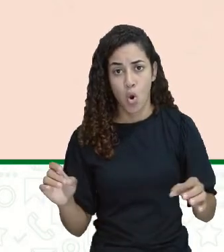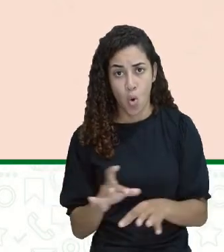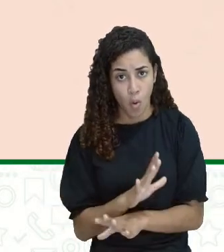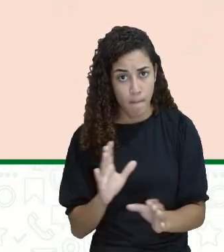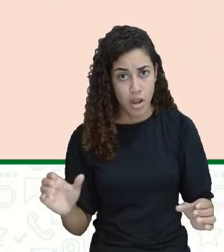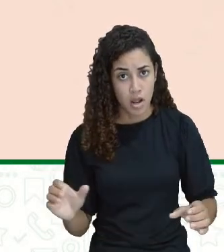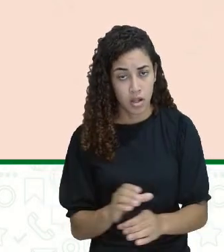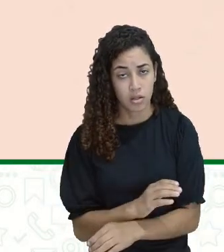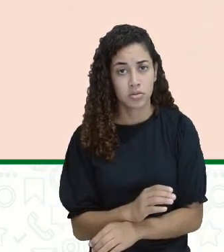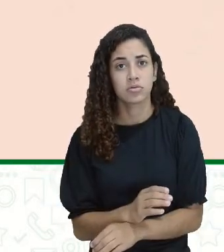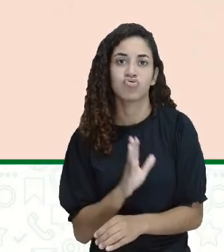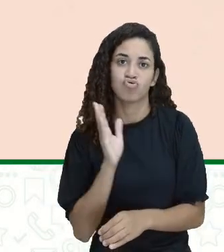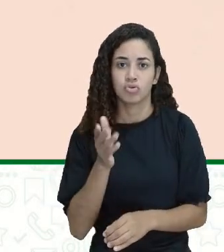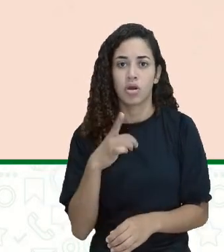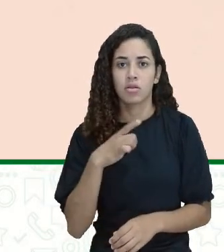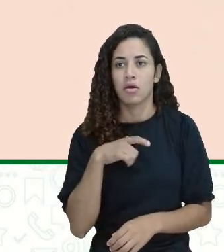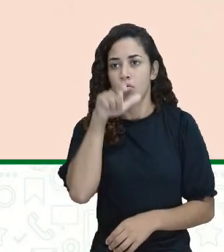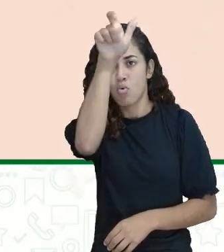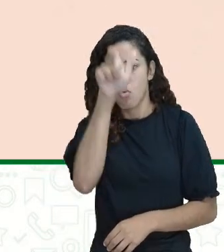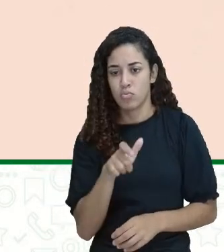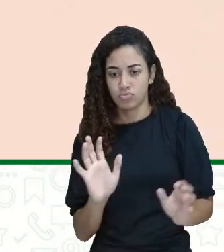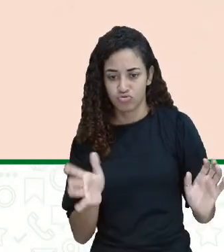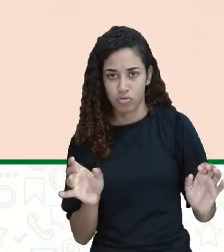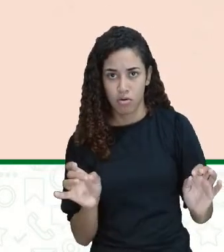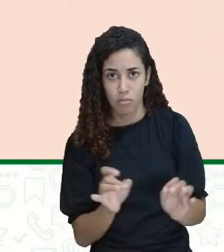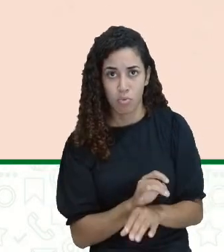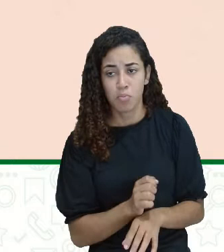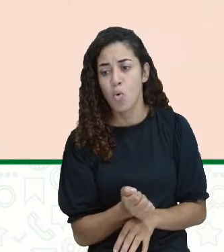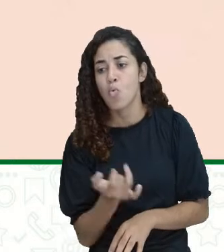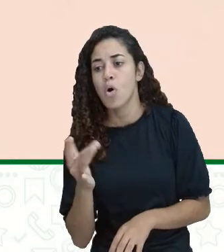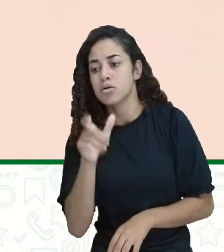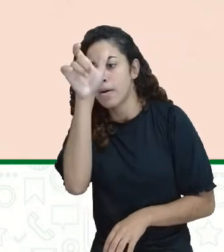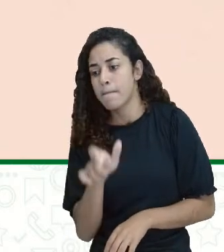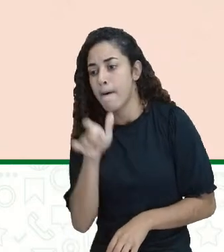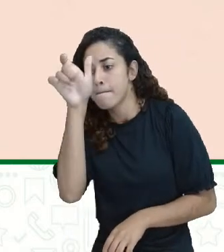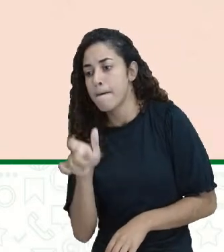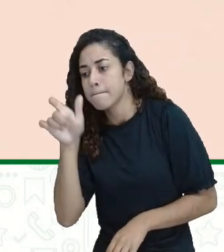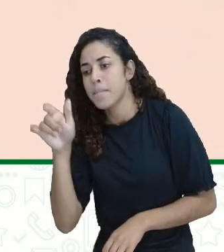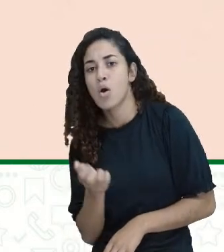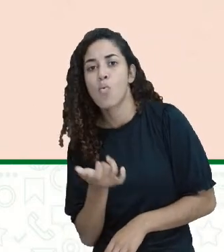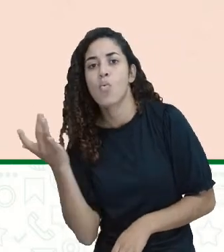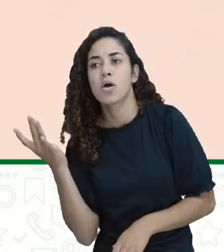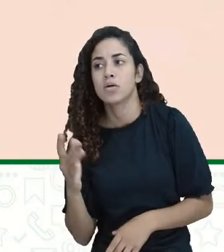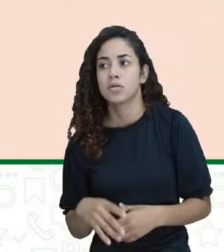já colocada, né? E quantas colunas mais eu vou precisar? Tá certo?